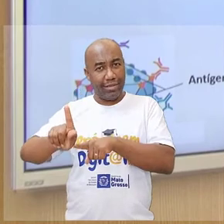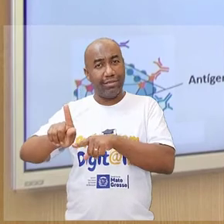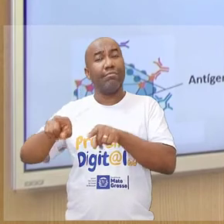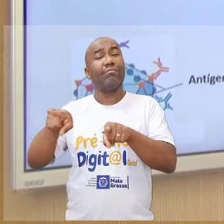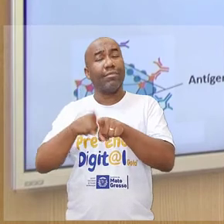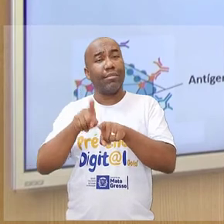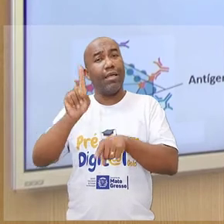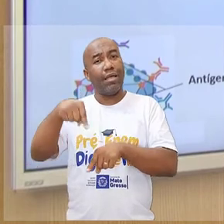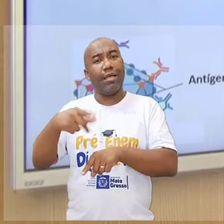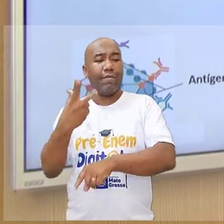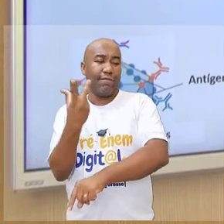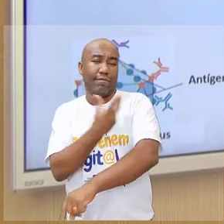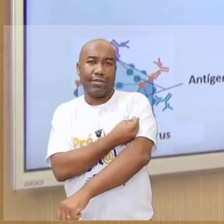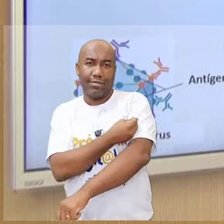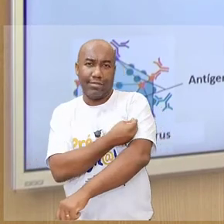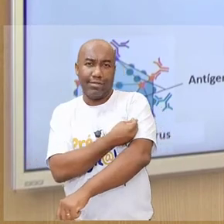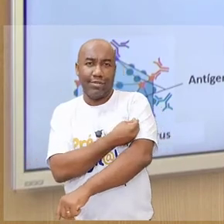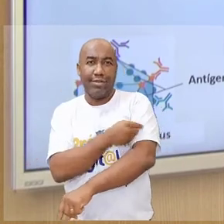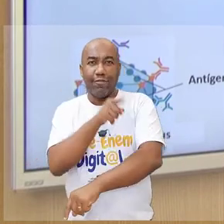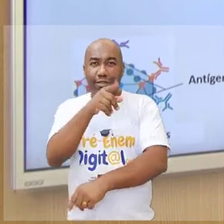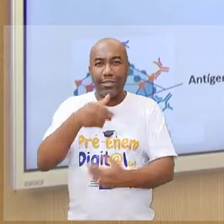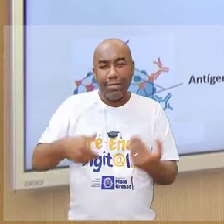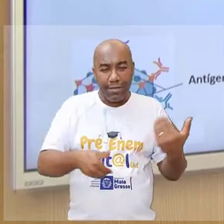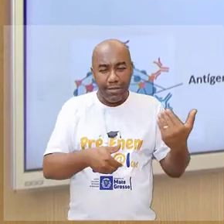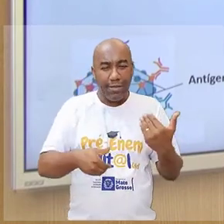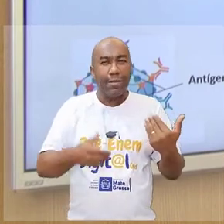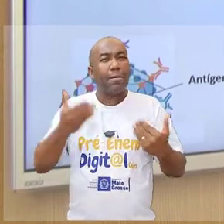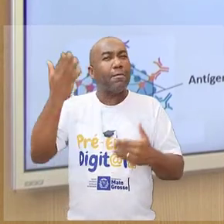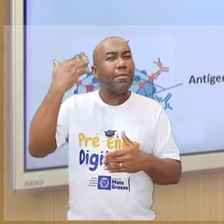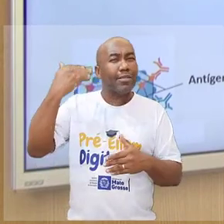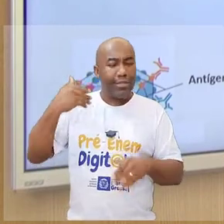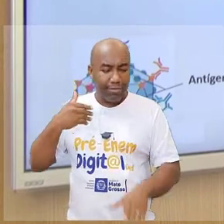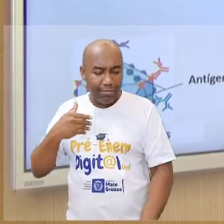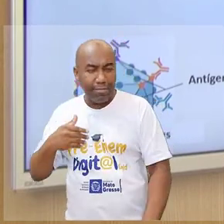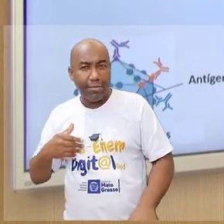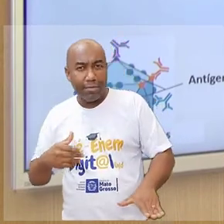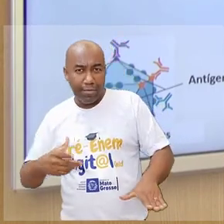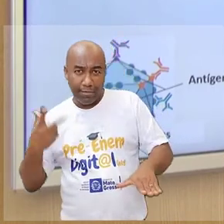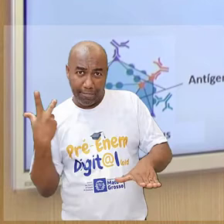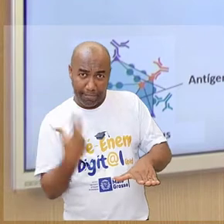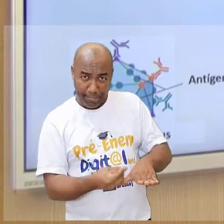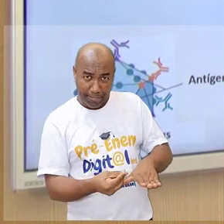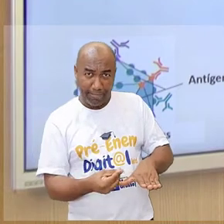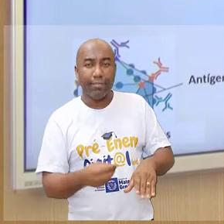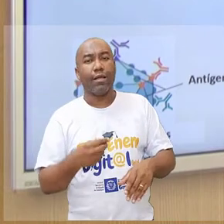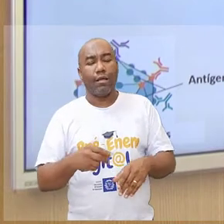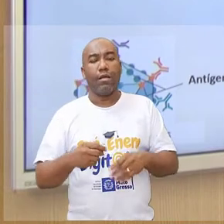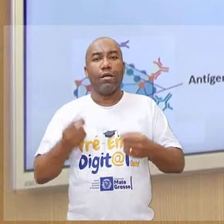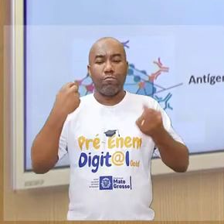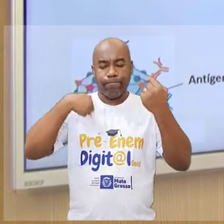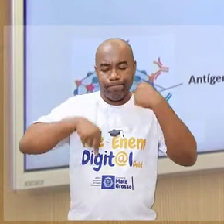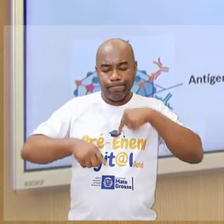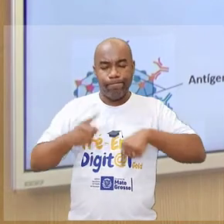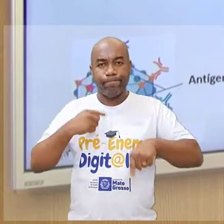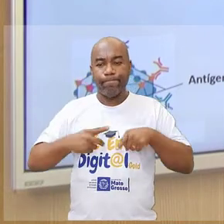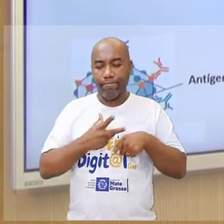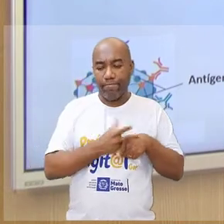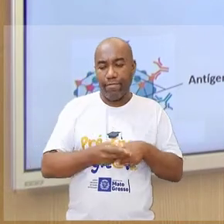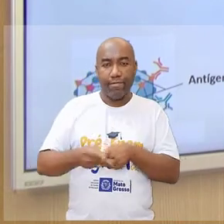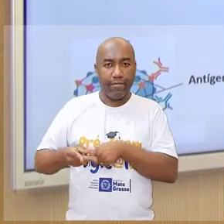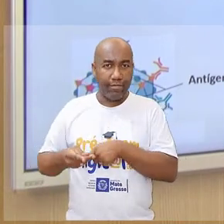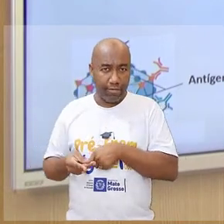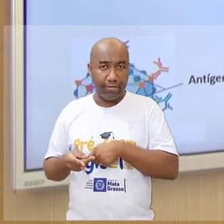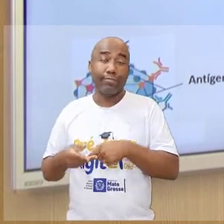vacina que aí combate algumas bactérias. Então, o que acontece? Nós entramos em contato com